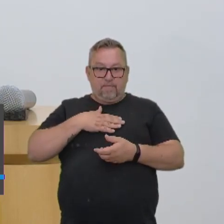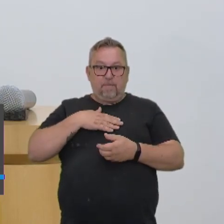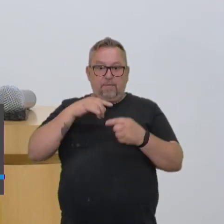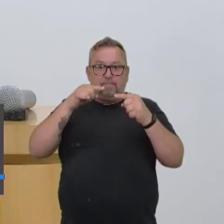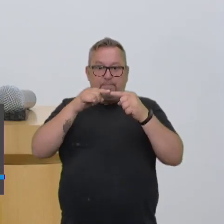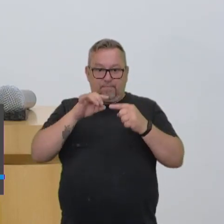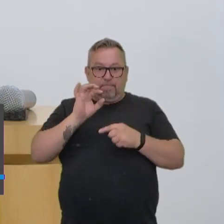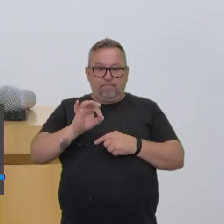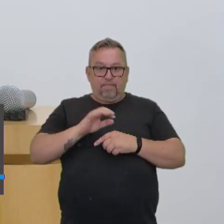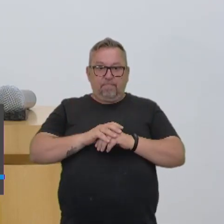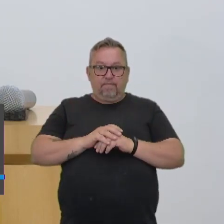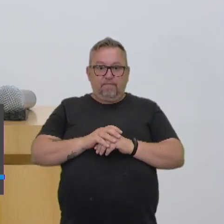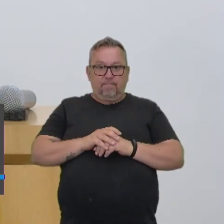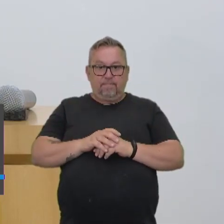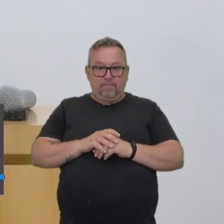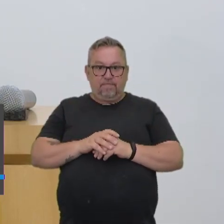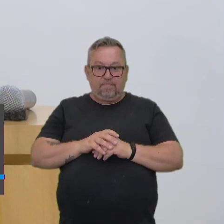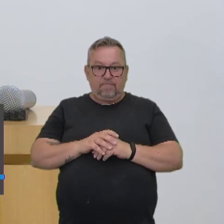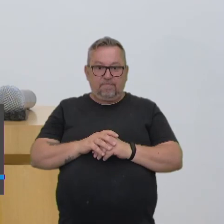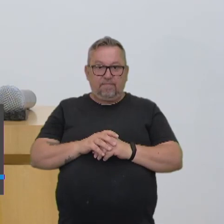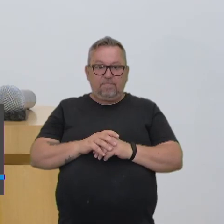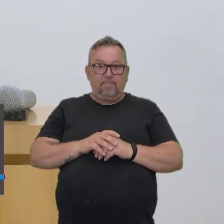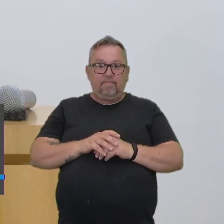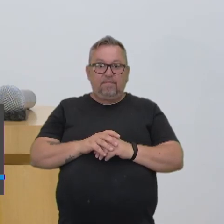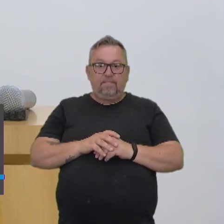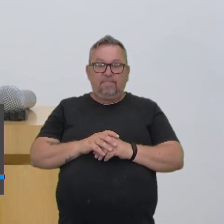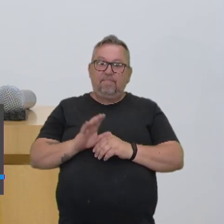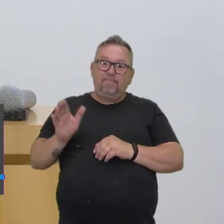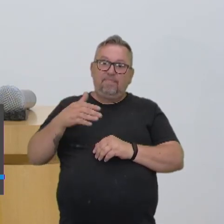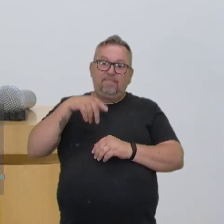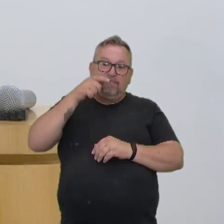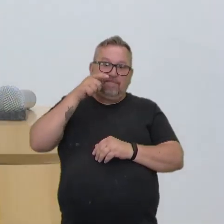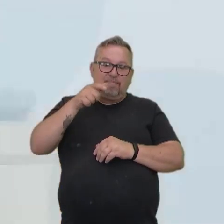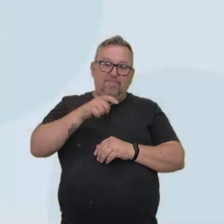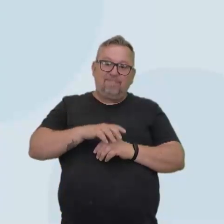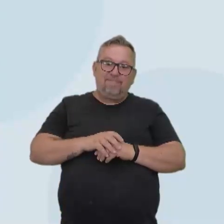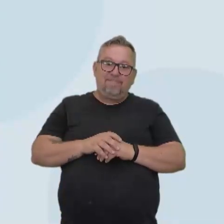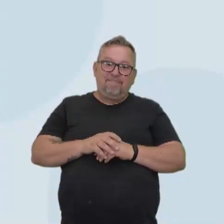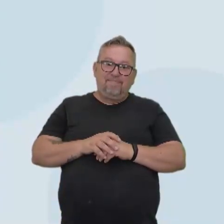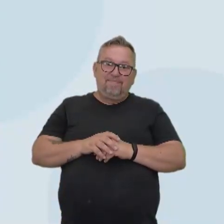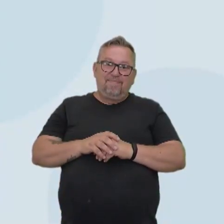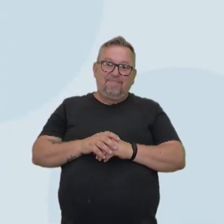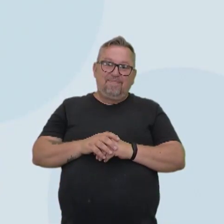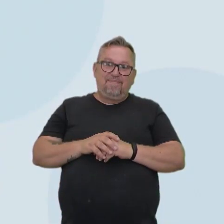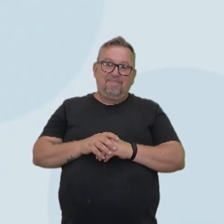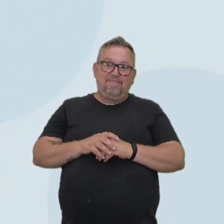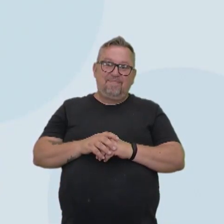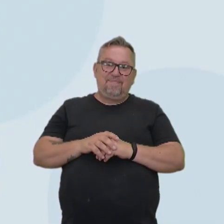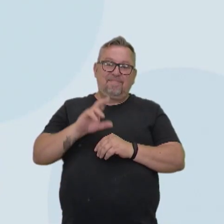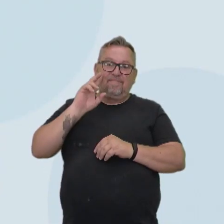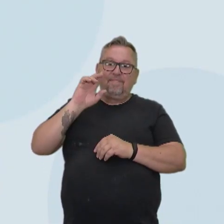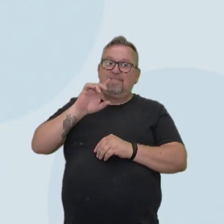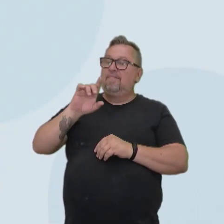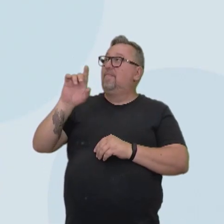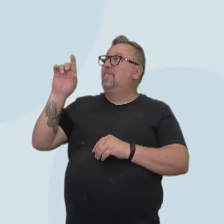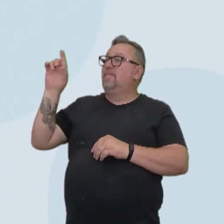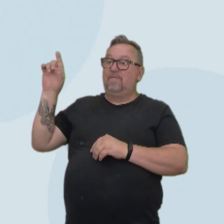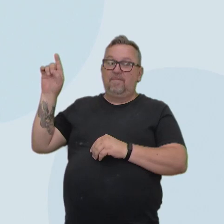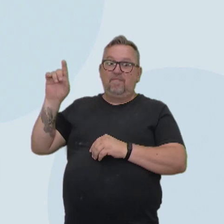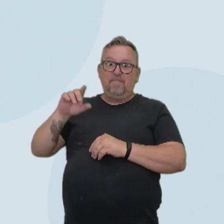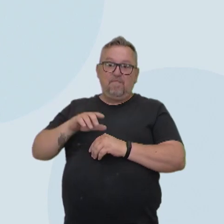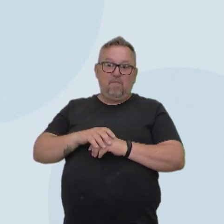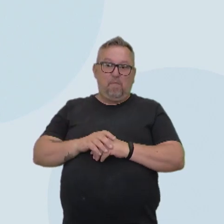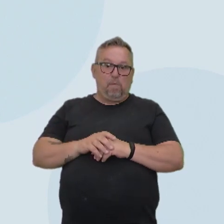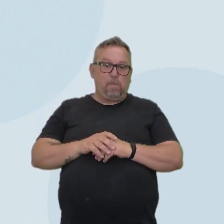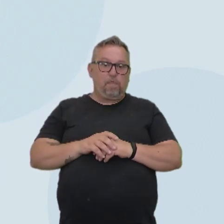sentido. Não precisa fazer sentido pra você, combinado? Então, bora lá, vai aparecer aí na tela. Que a gente viu, então, o que é a moral e o